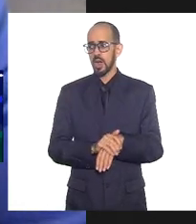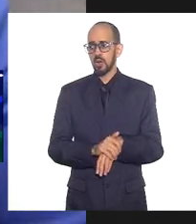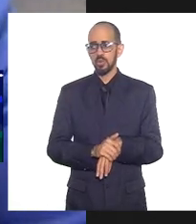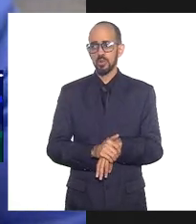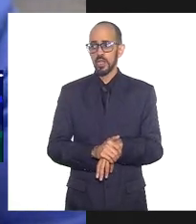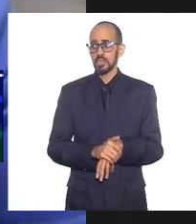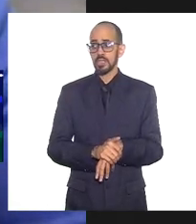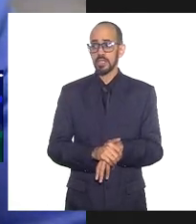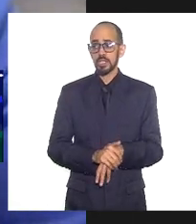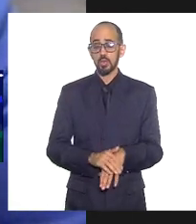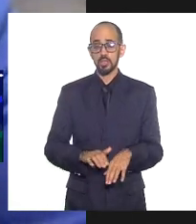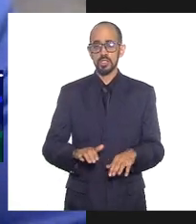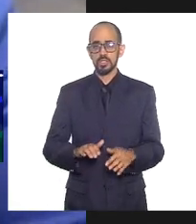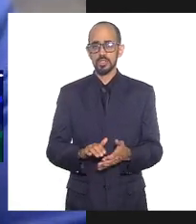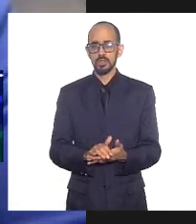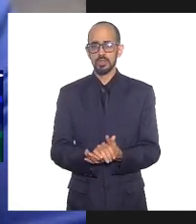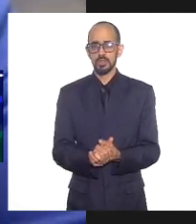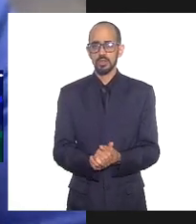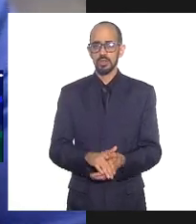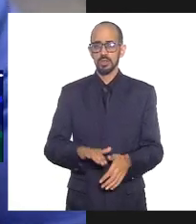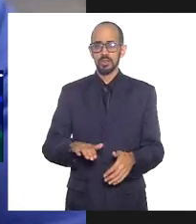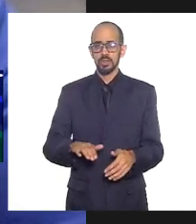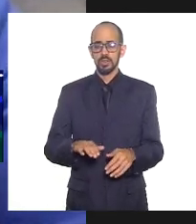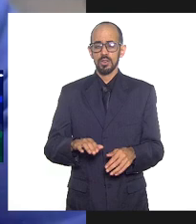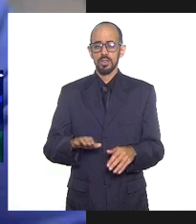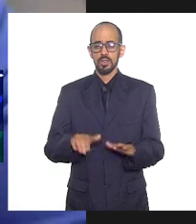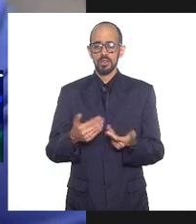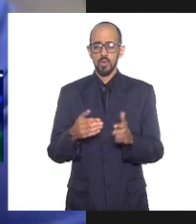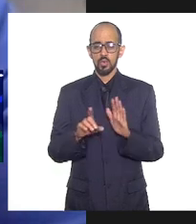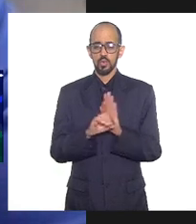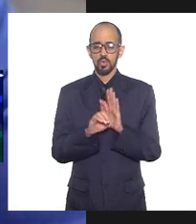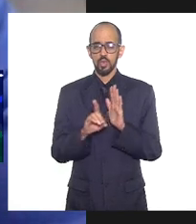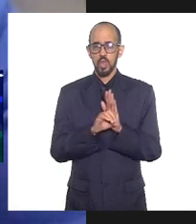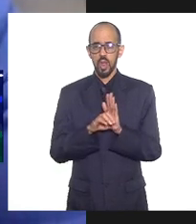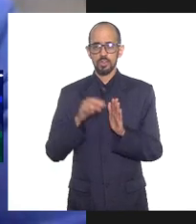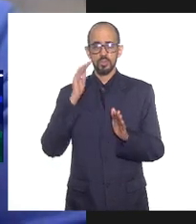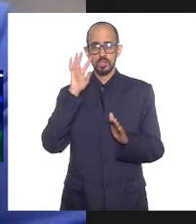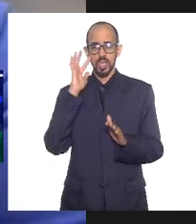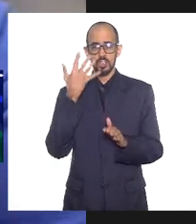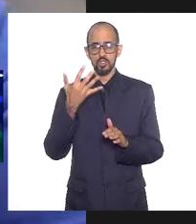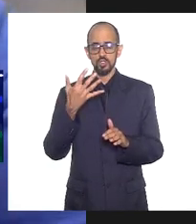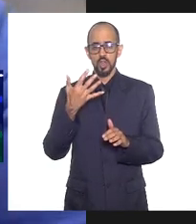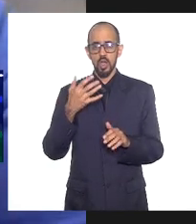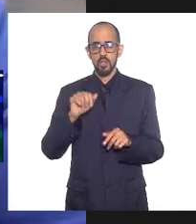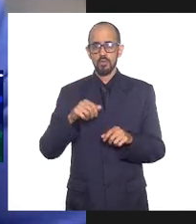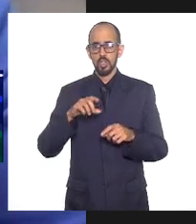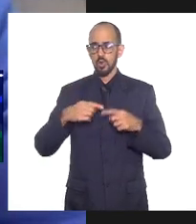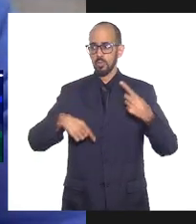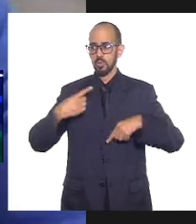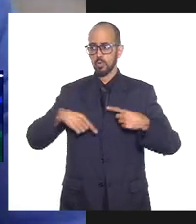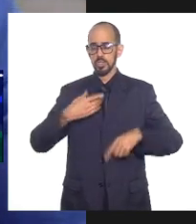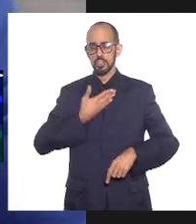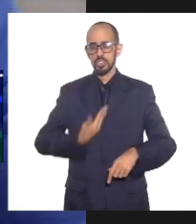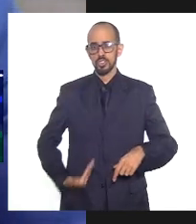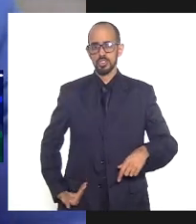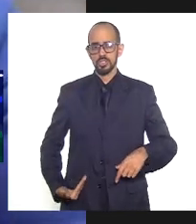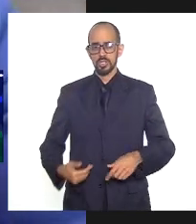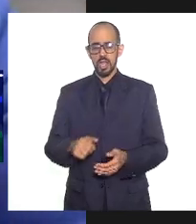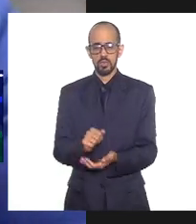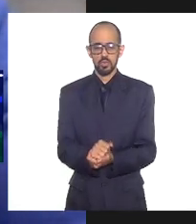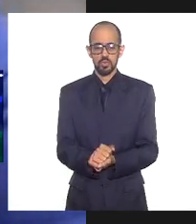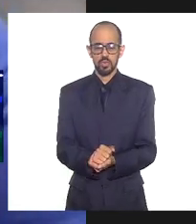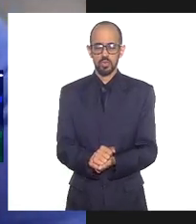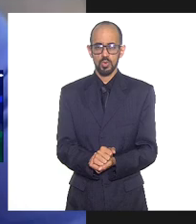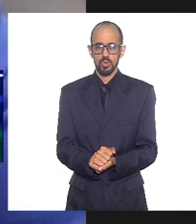Drogas, varejo de drogas, você resolve com política de Estado. mas querem disputar